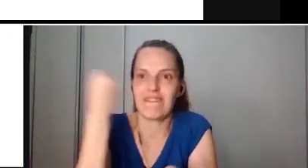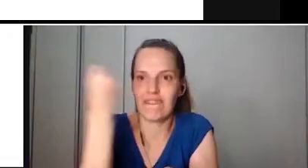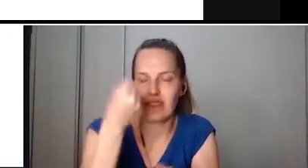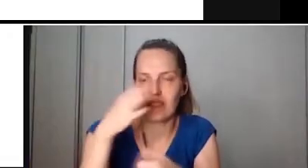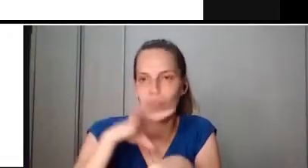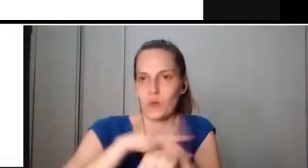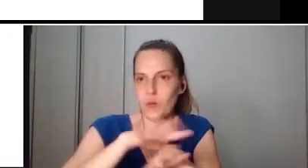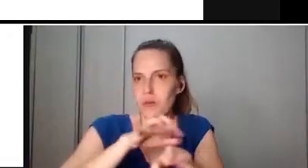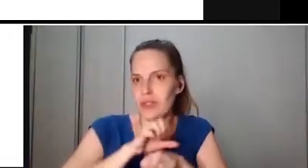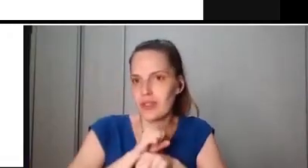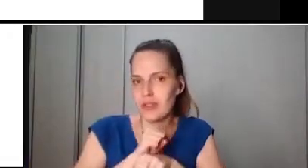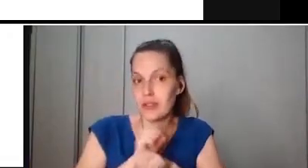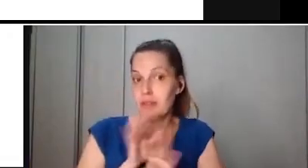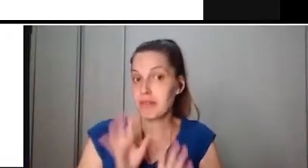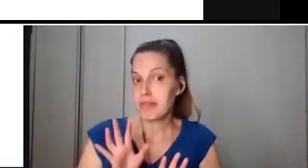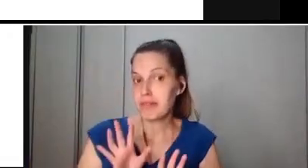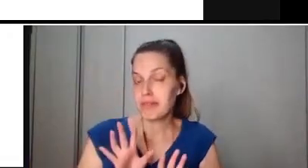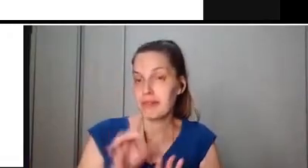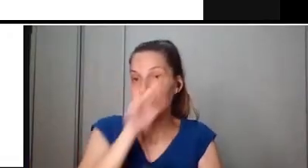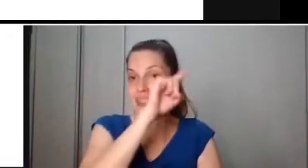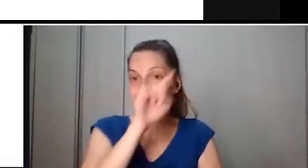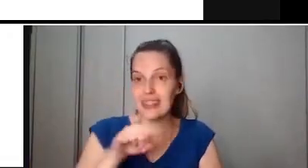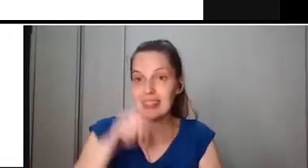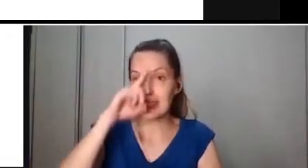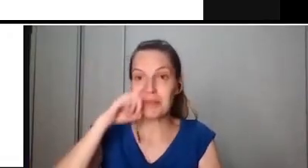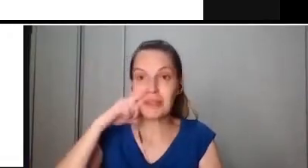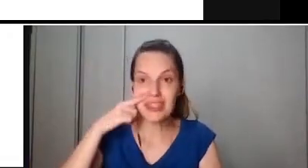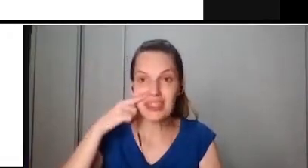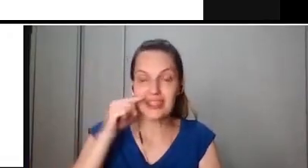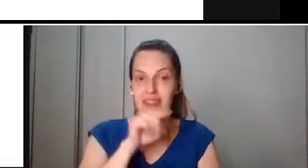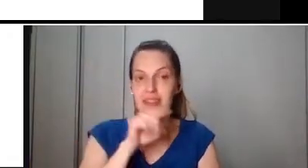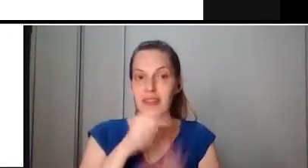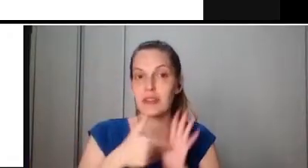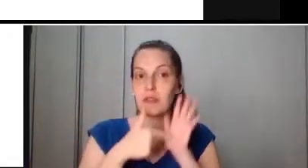de fato conseguir evitar a doença grave, o vírus vai continuar